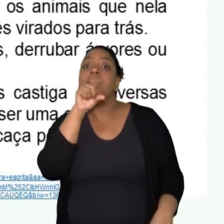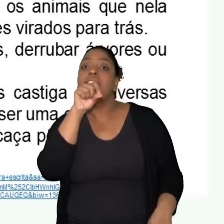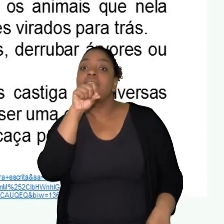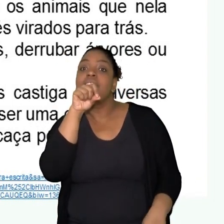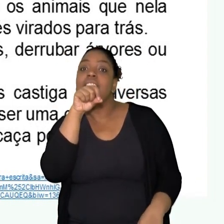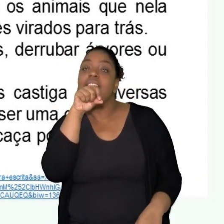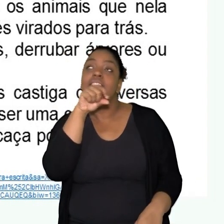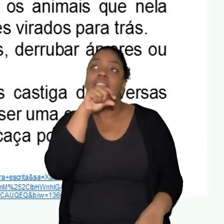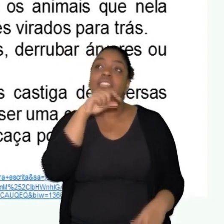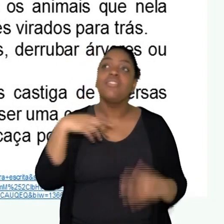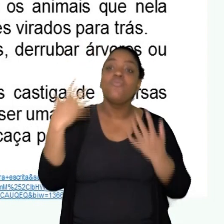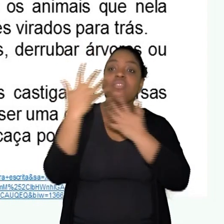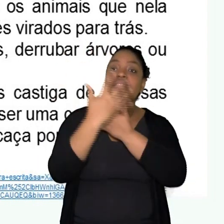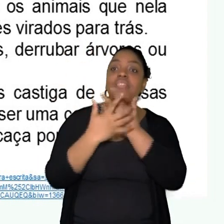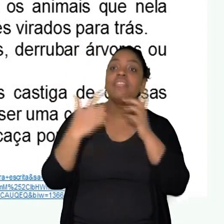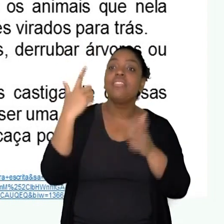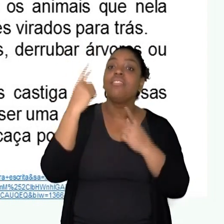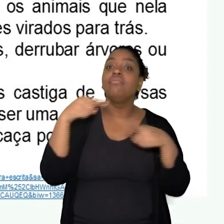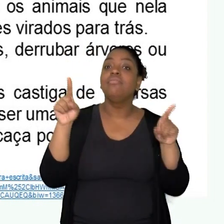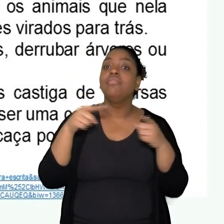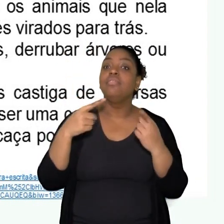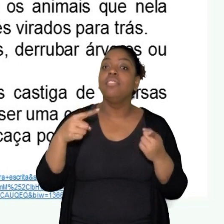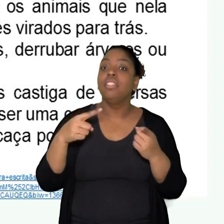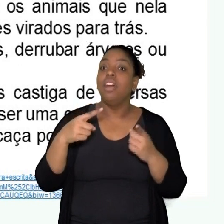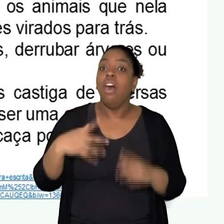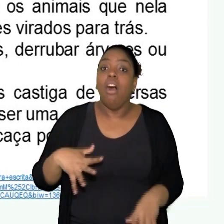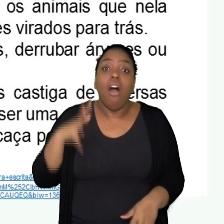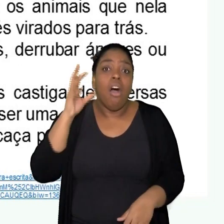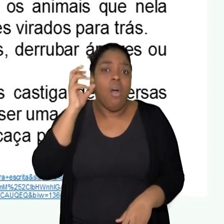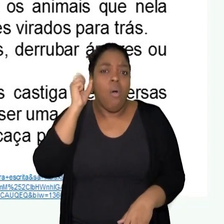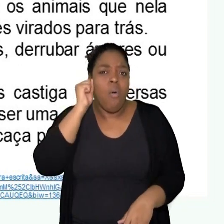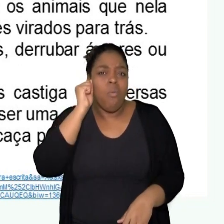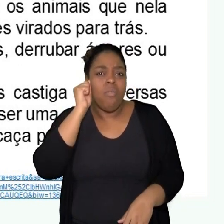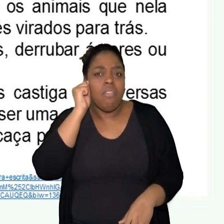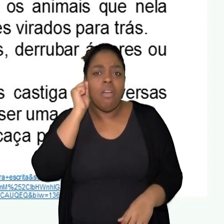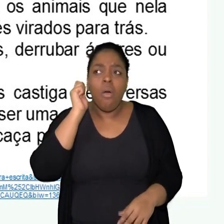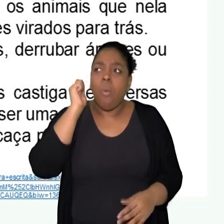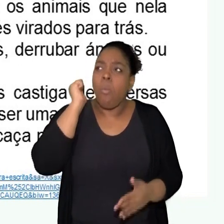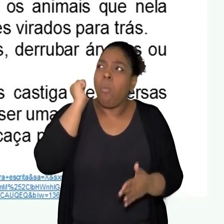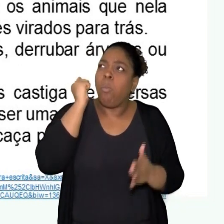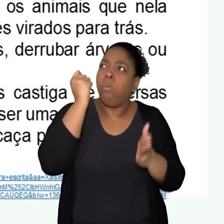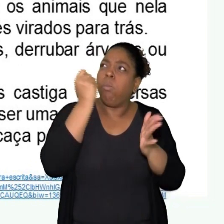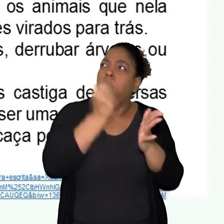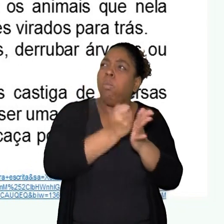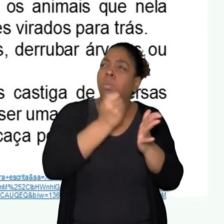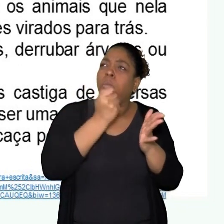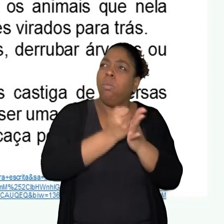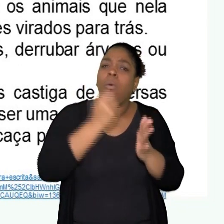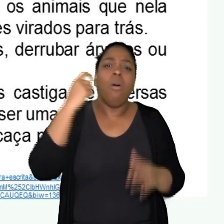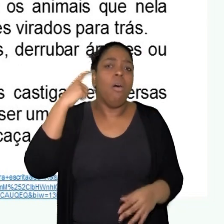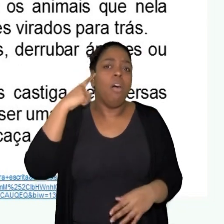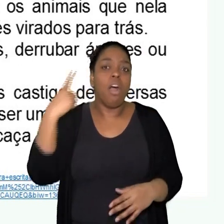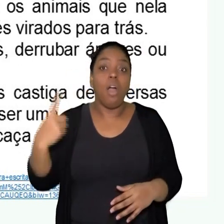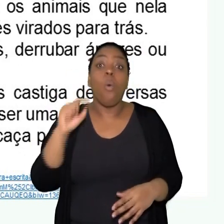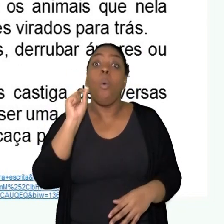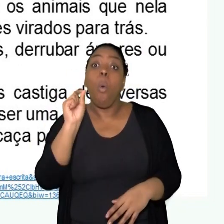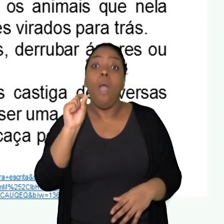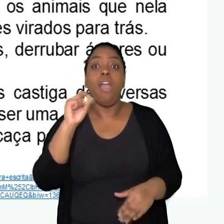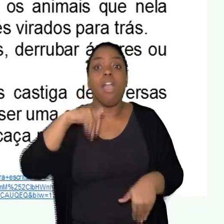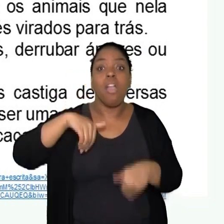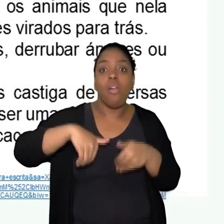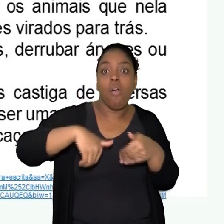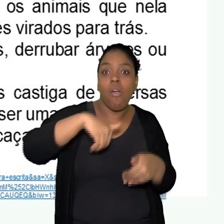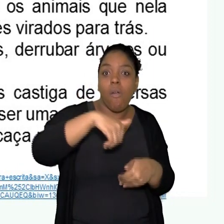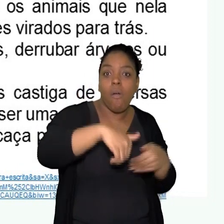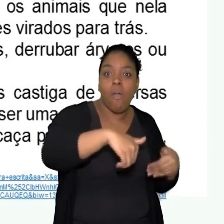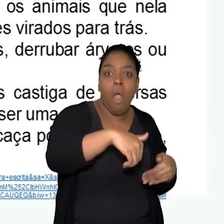passarinhos. De repente, ouvem-se pancadas que parecem vir de longe. É o Curupira, testando